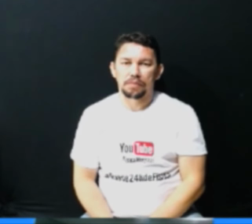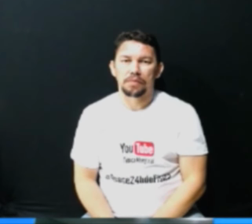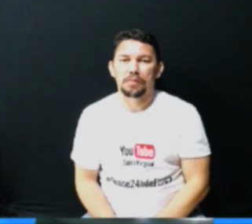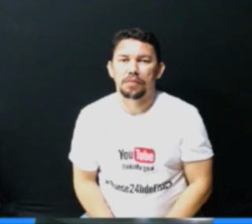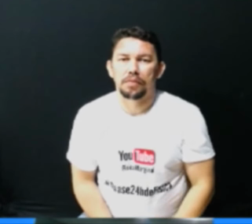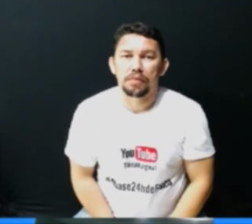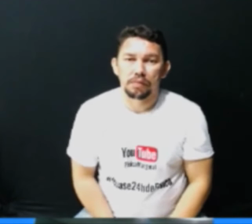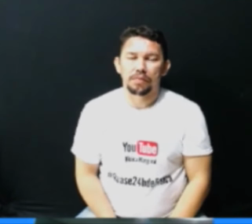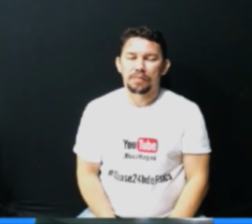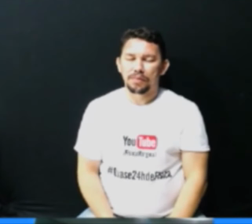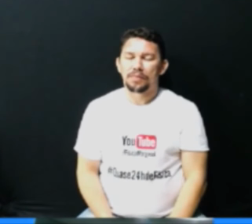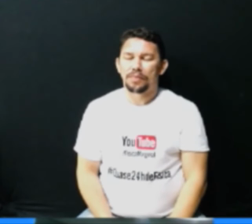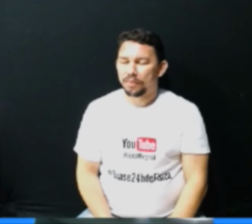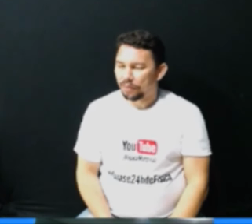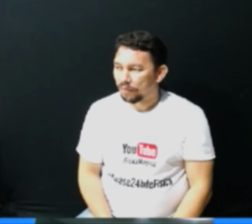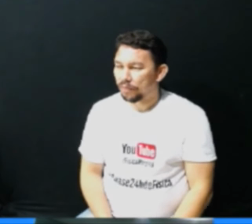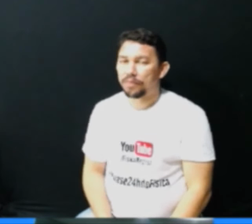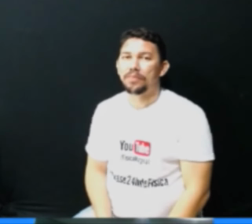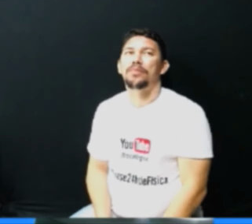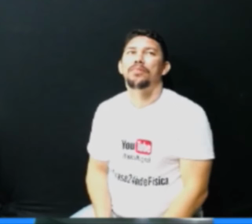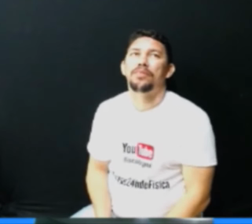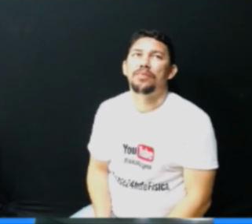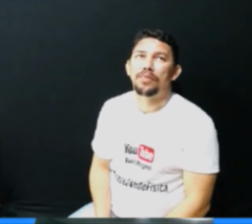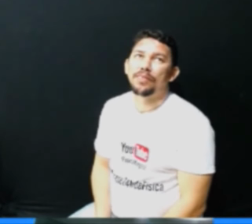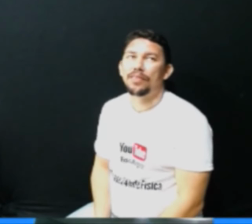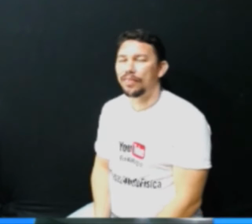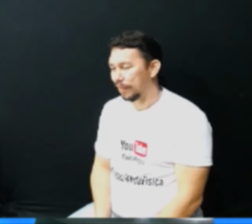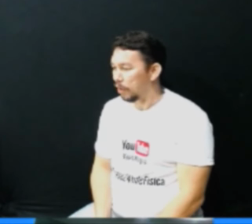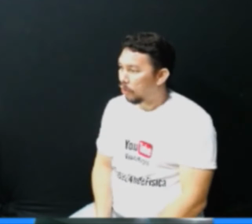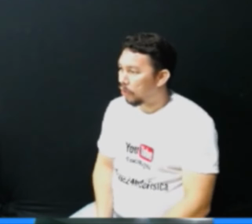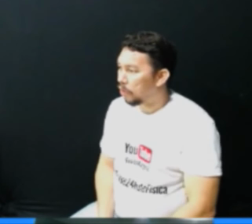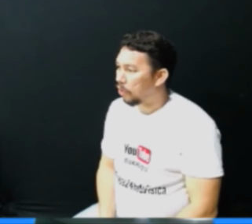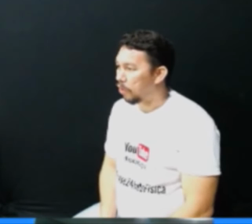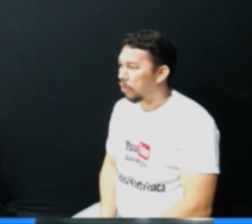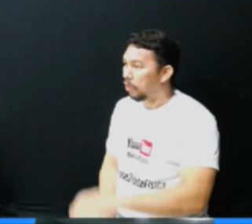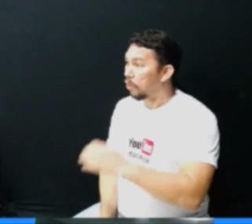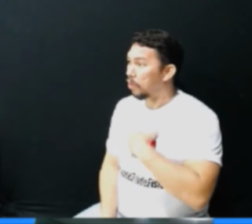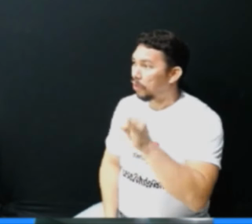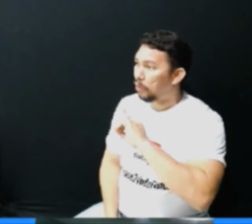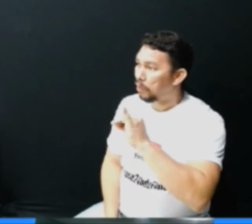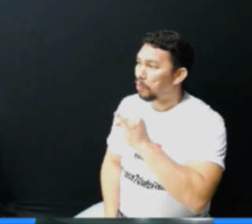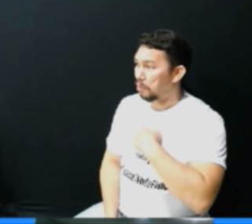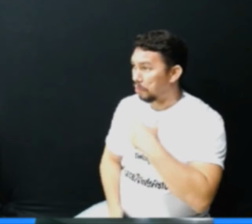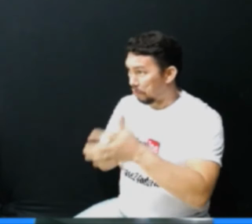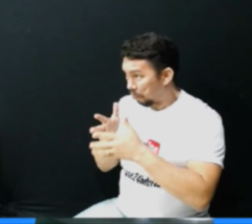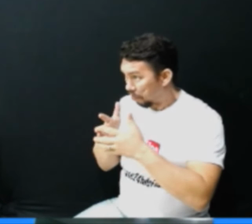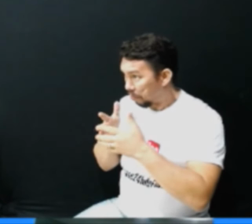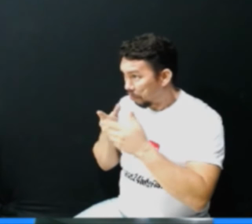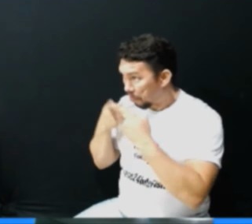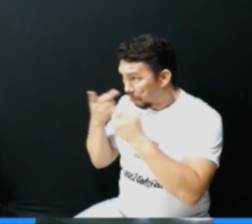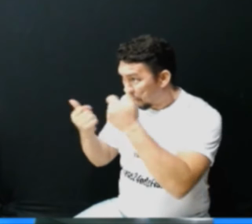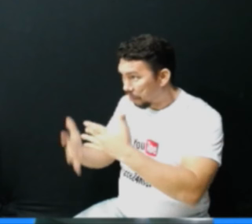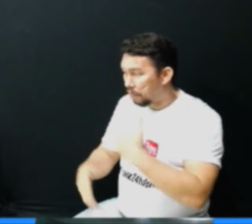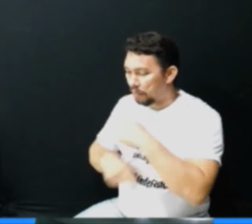Olá, olá, Edelfrânio. Já posso começar a falar aqui? Pode sim. Só dou sinal de ok aqui para eu